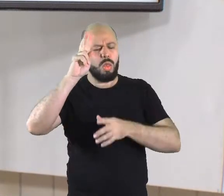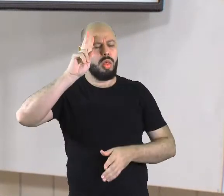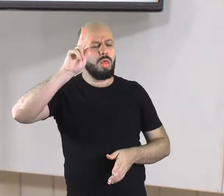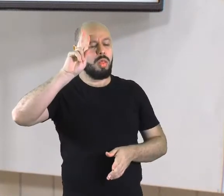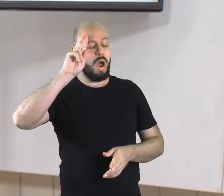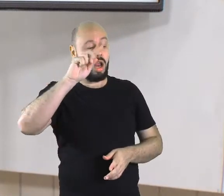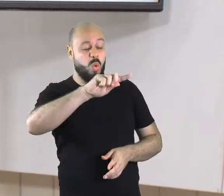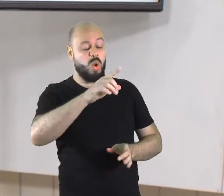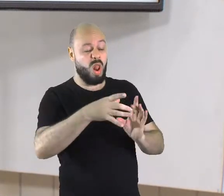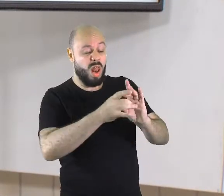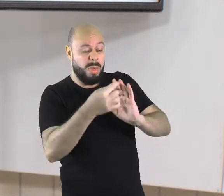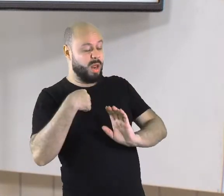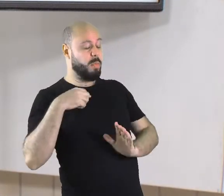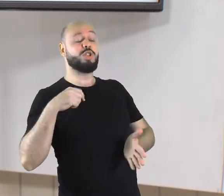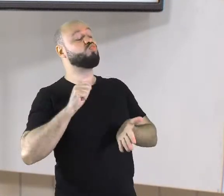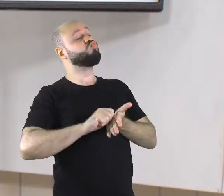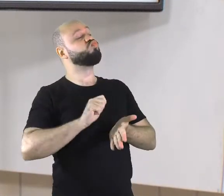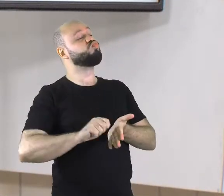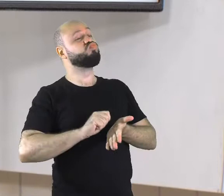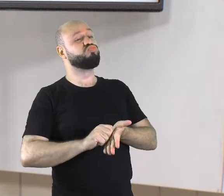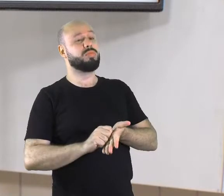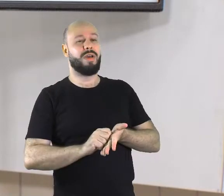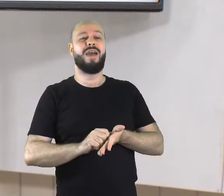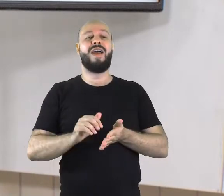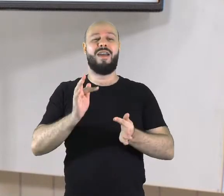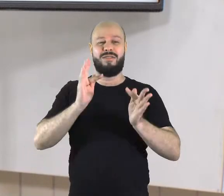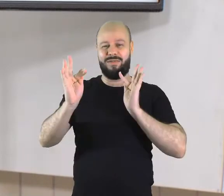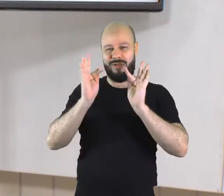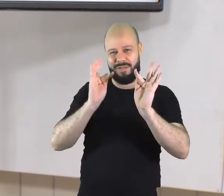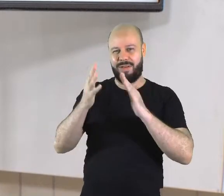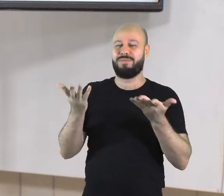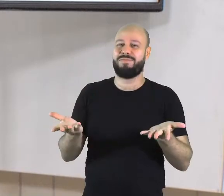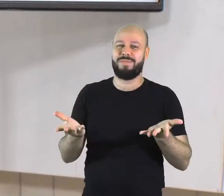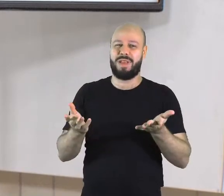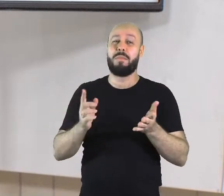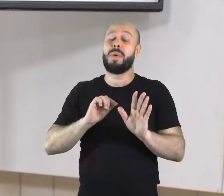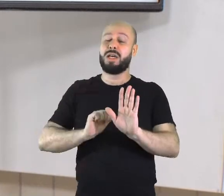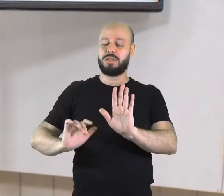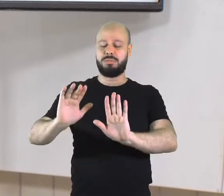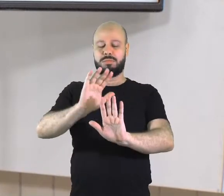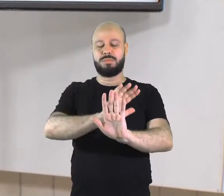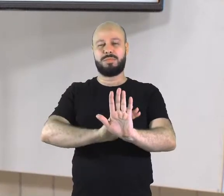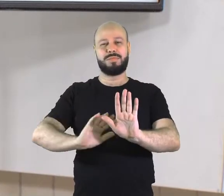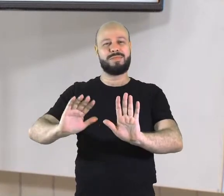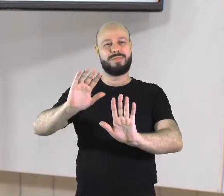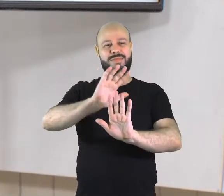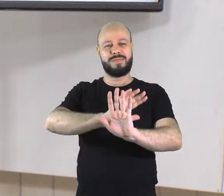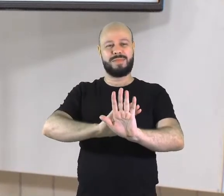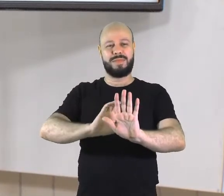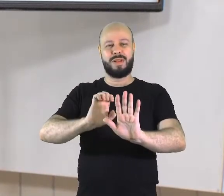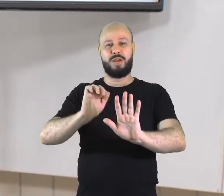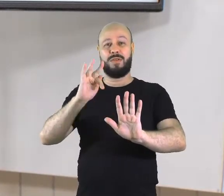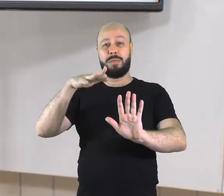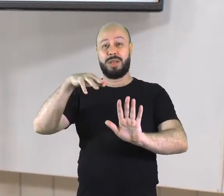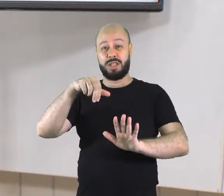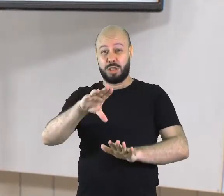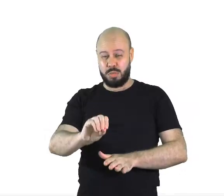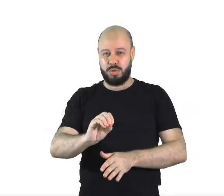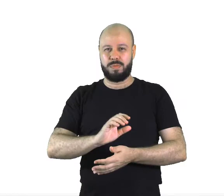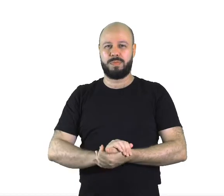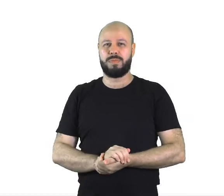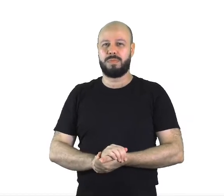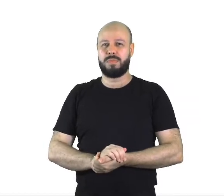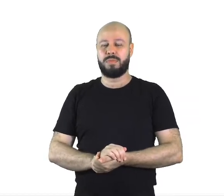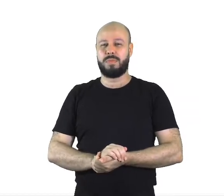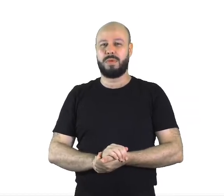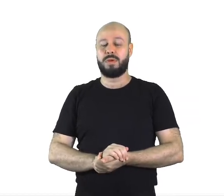Não deixa de ser fofoqueira, né, gente? Mas ela suavizou e ela empregou um eufemismo. Próxima tirinha.